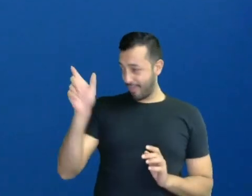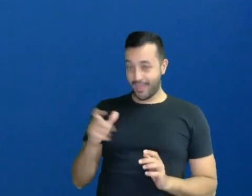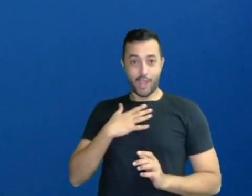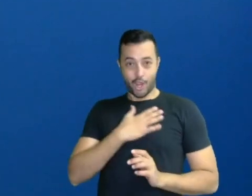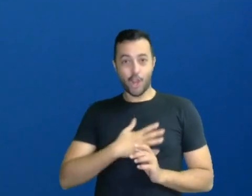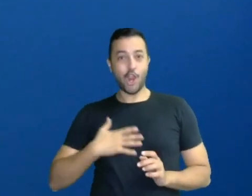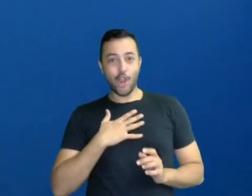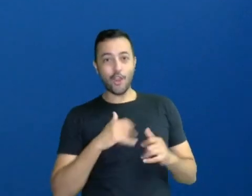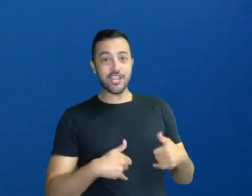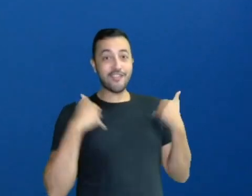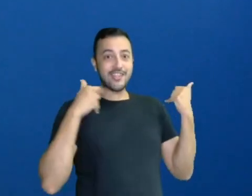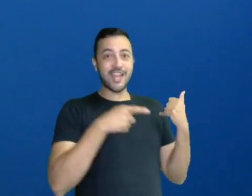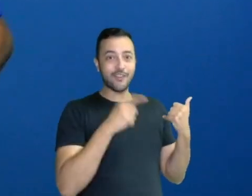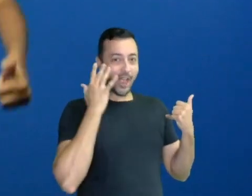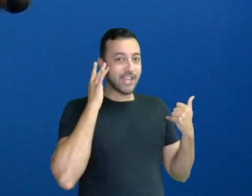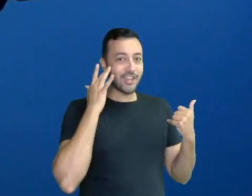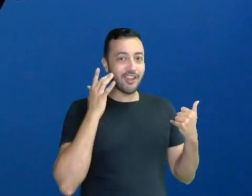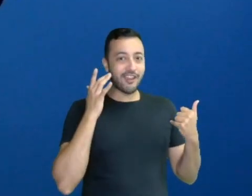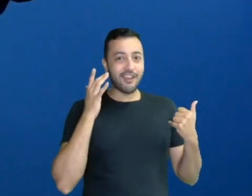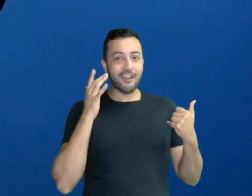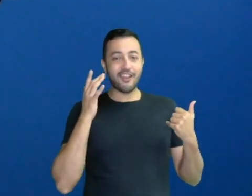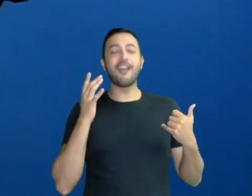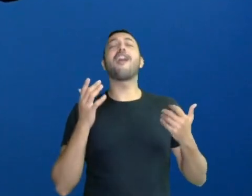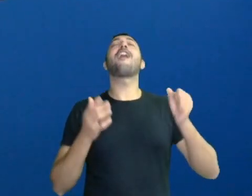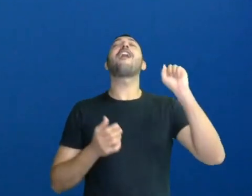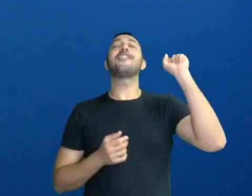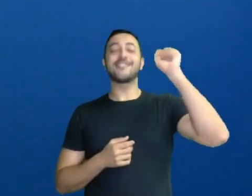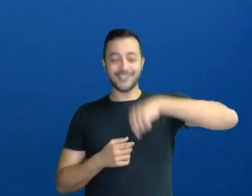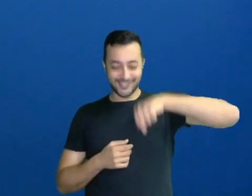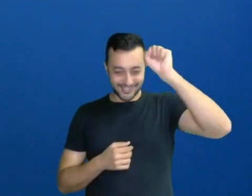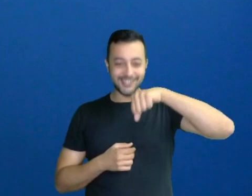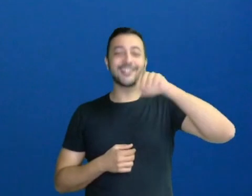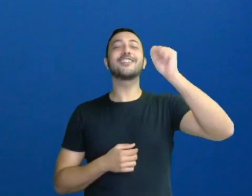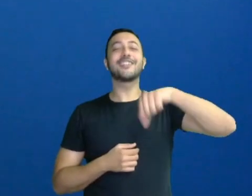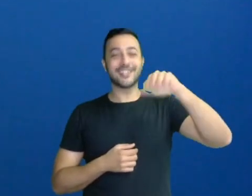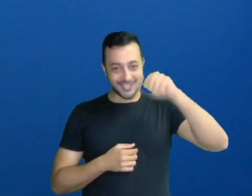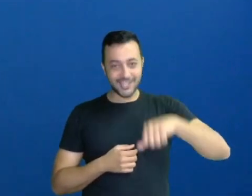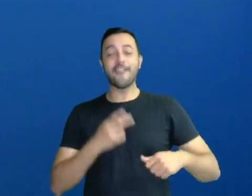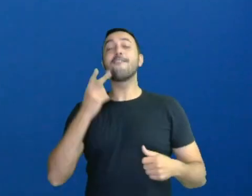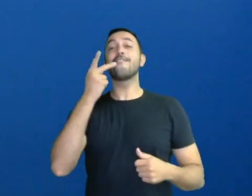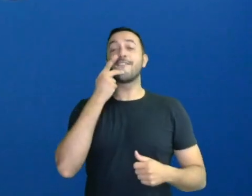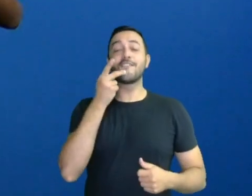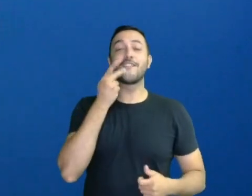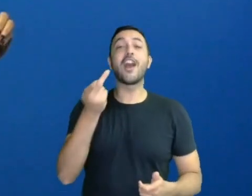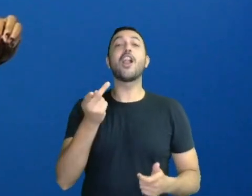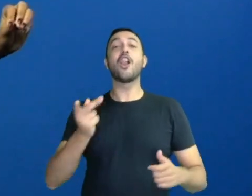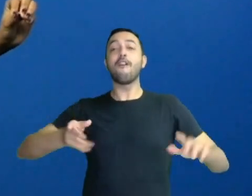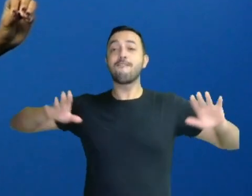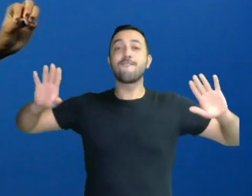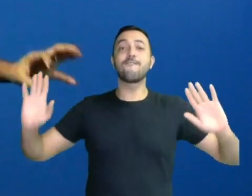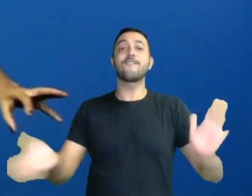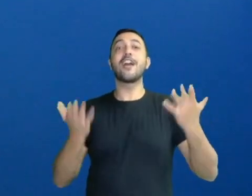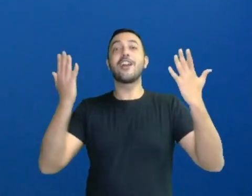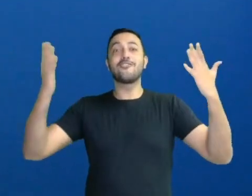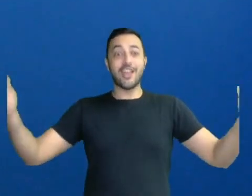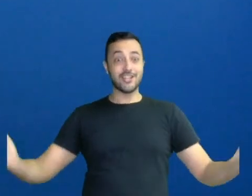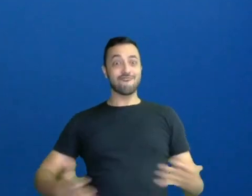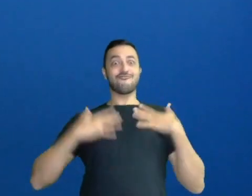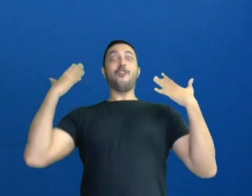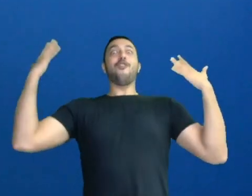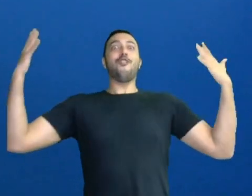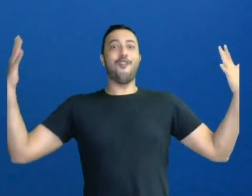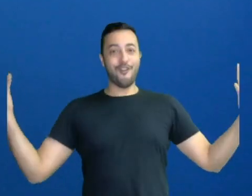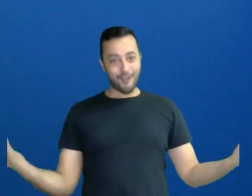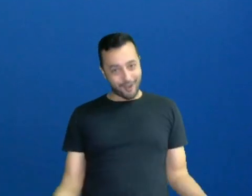aniversário da vovó carocha crianças É sim ele disse que a festa foi uma sombra ou seja